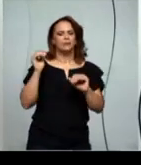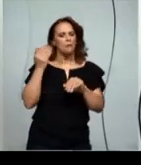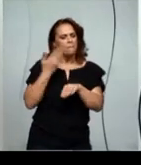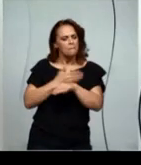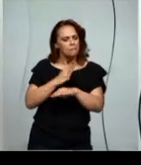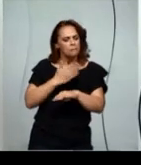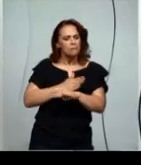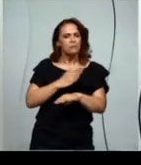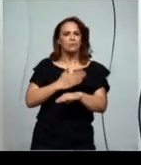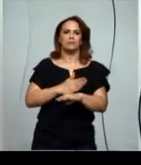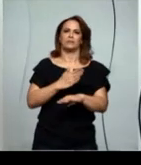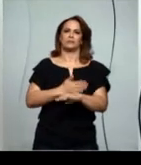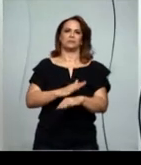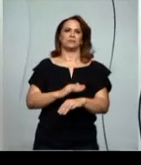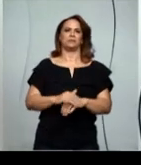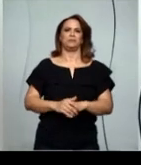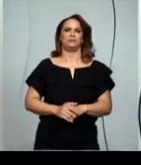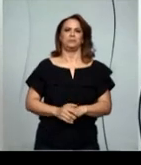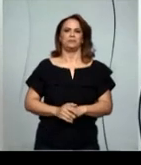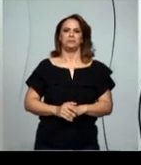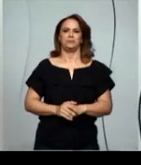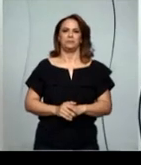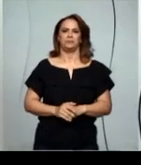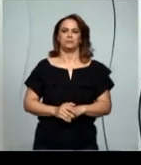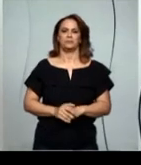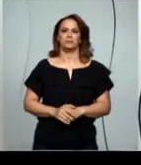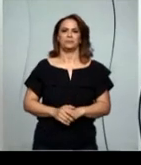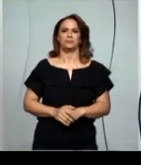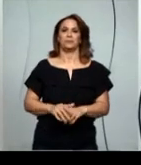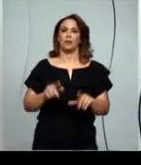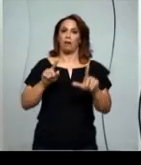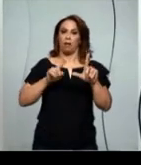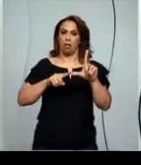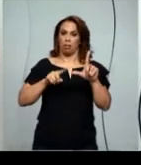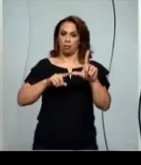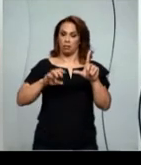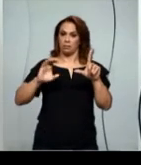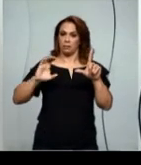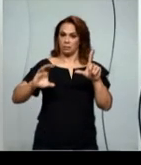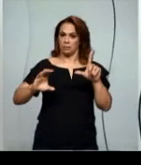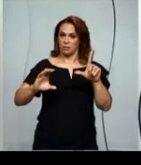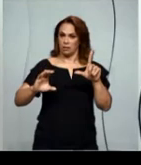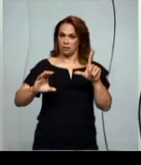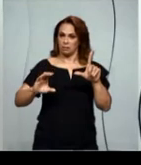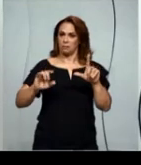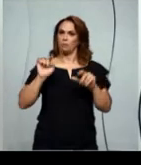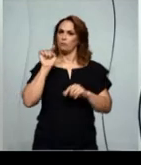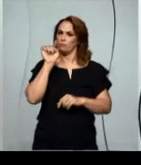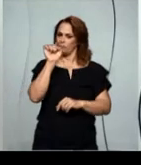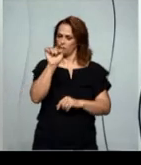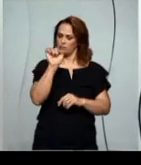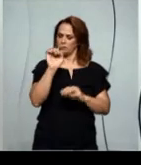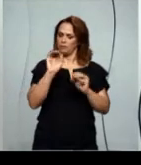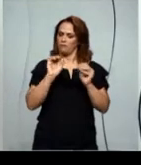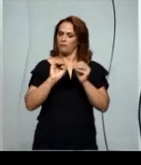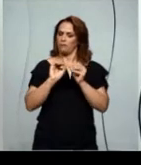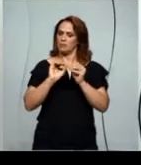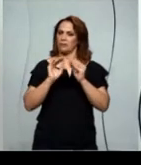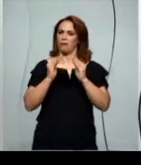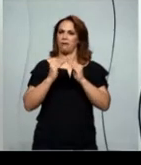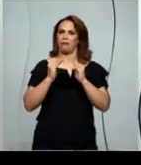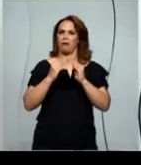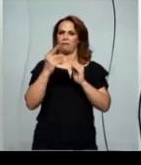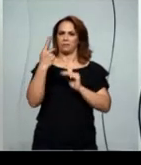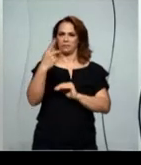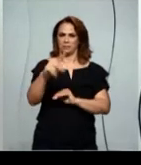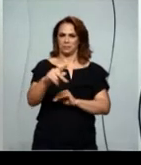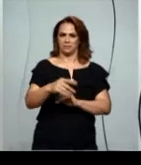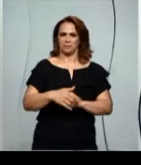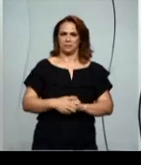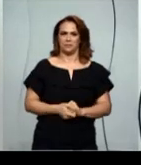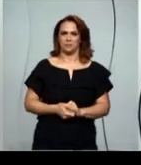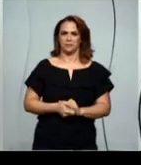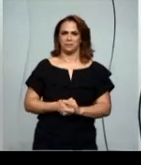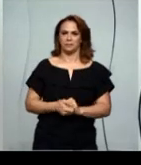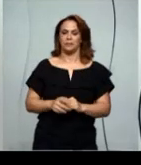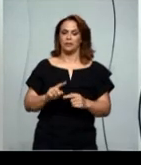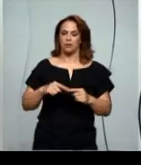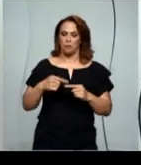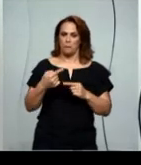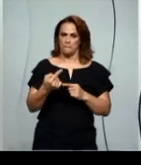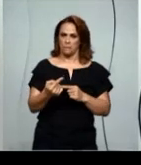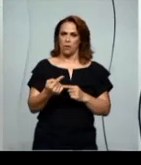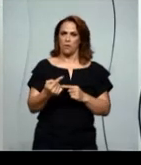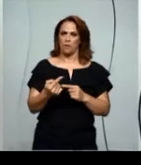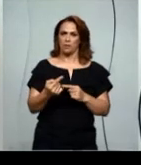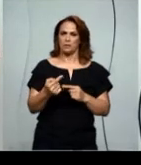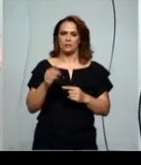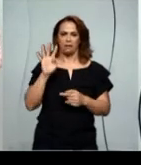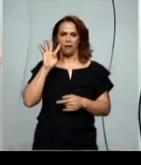ok? Letra C vai ficar de presente de homework para você, tá bom? Um para casa, depois tu faz. Aqui nós